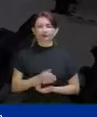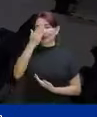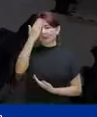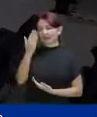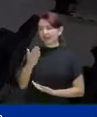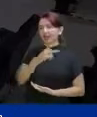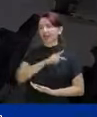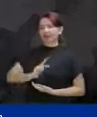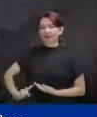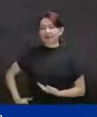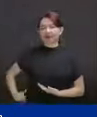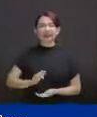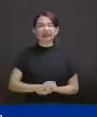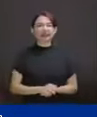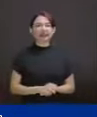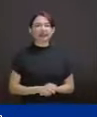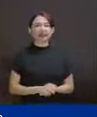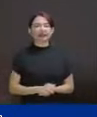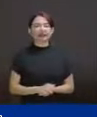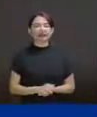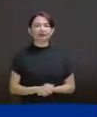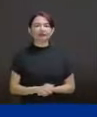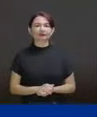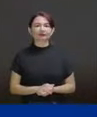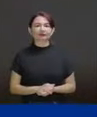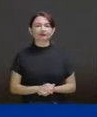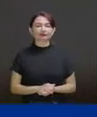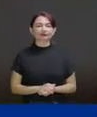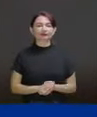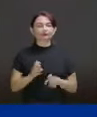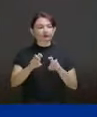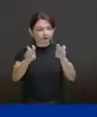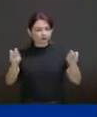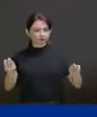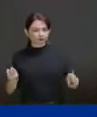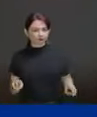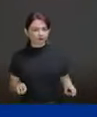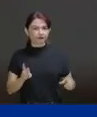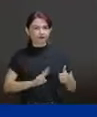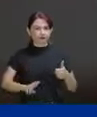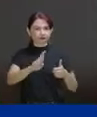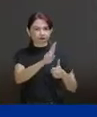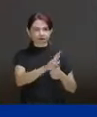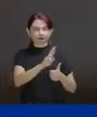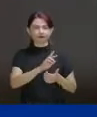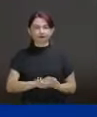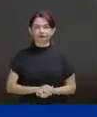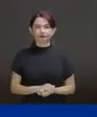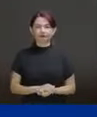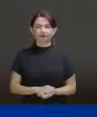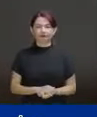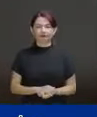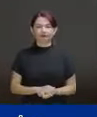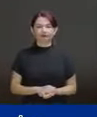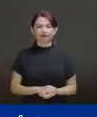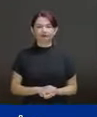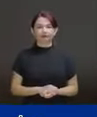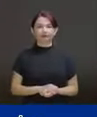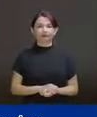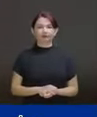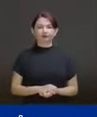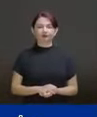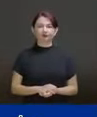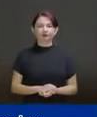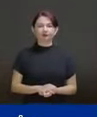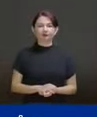Obrigada, presidente. Imagem ampla do plenário, agora foco na juíza Paola Santos. Eminentes pares, da Procuradora Regional Eleitoral,